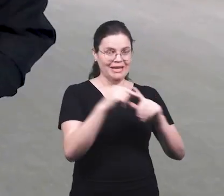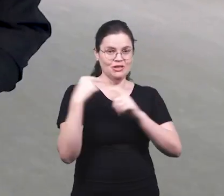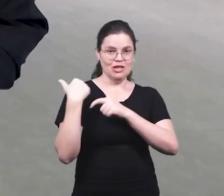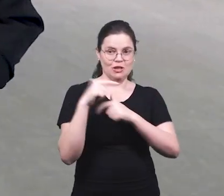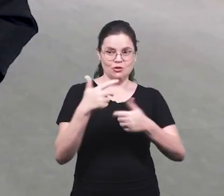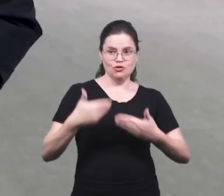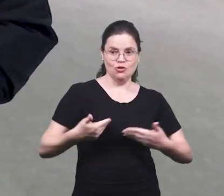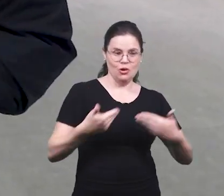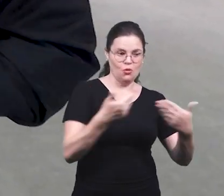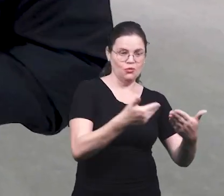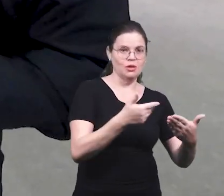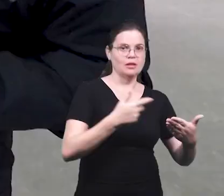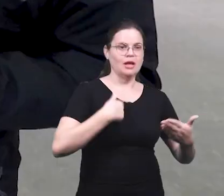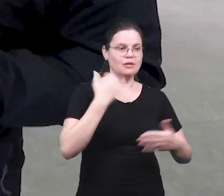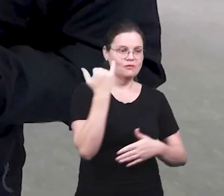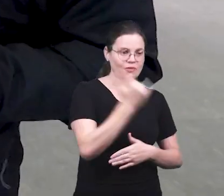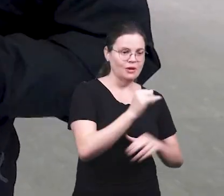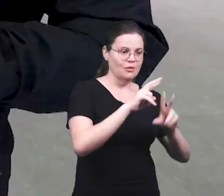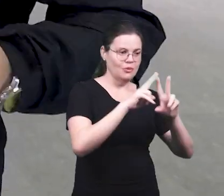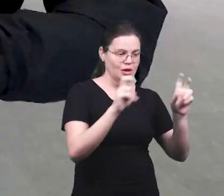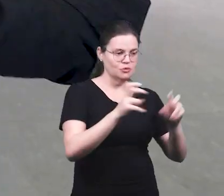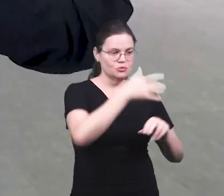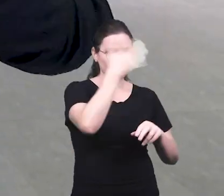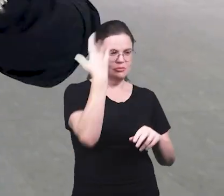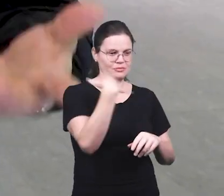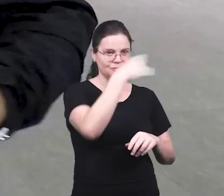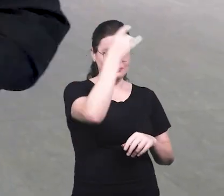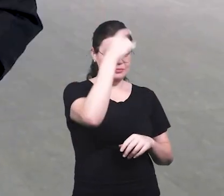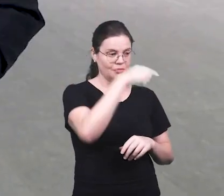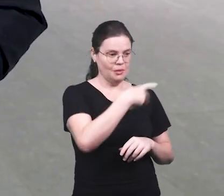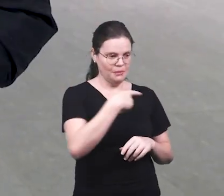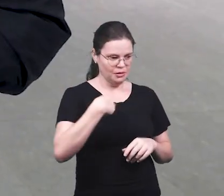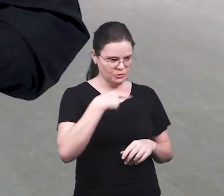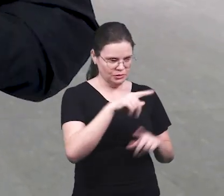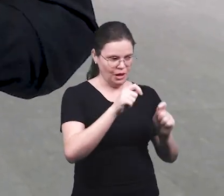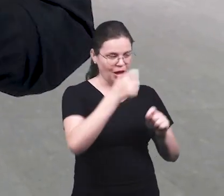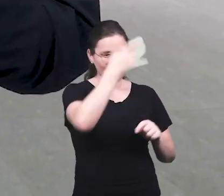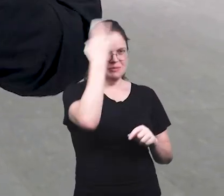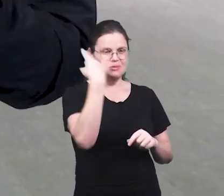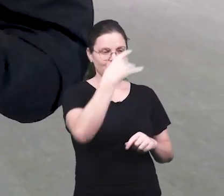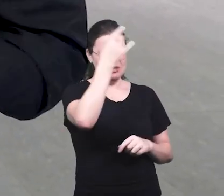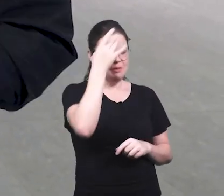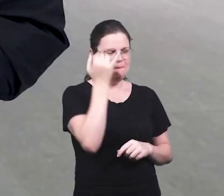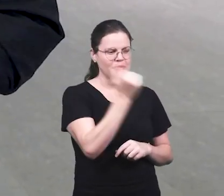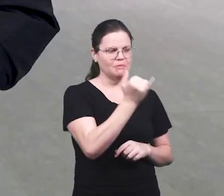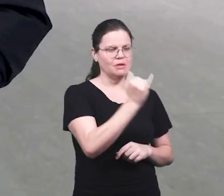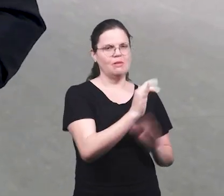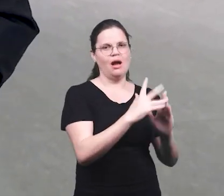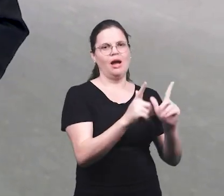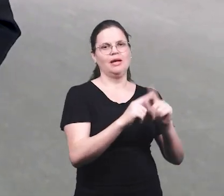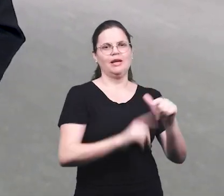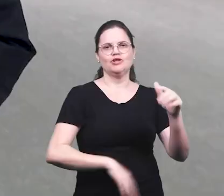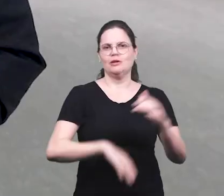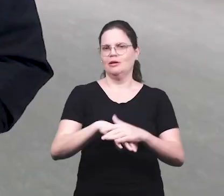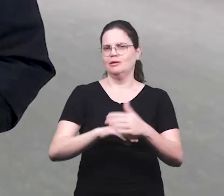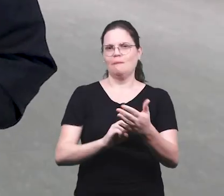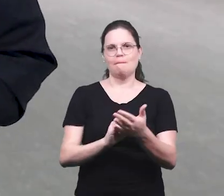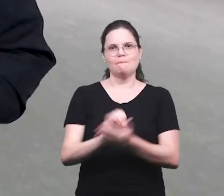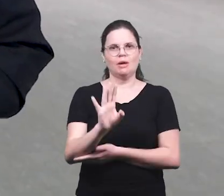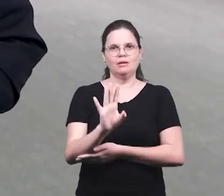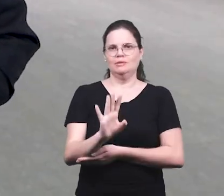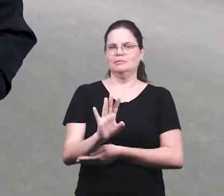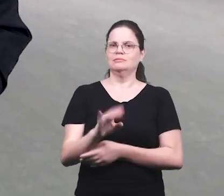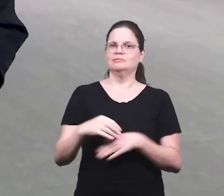ele para ser pastor, mas por ele falar muito em Espírito Santo, por ele falar muito dos dons espirituais,